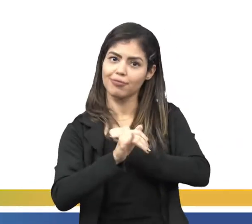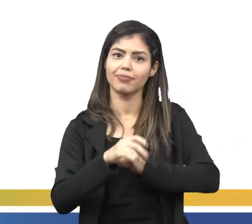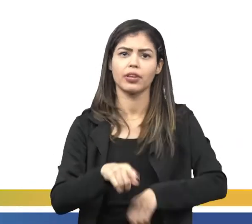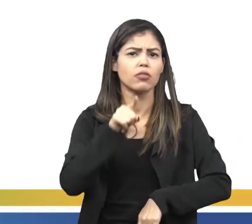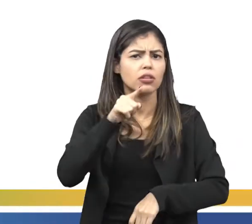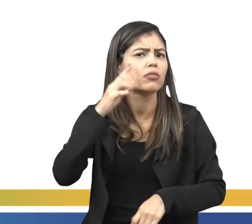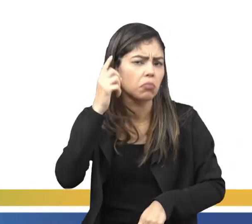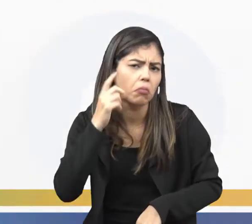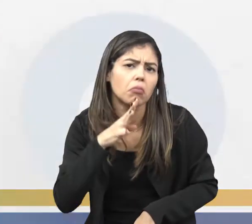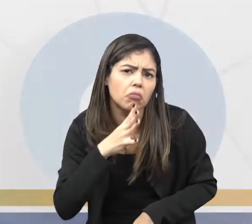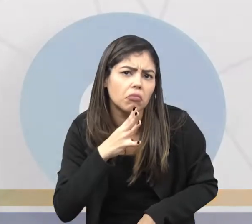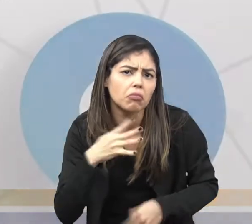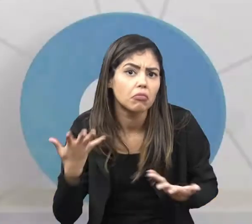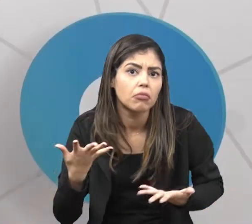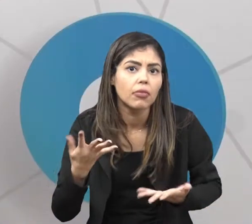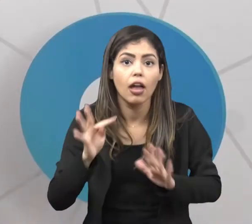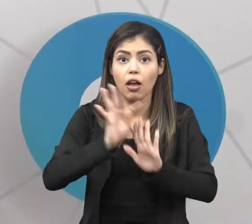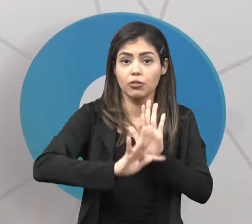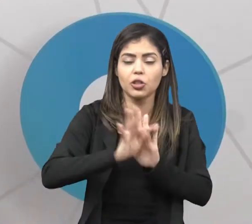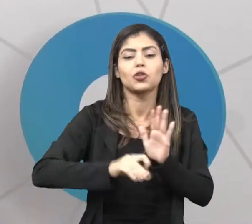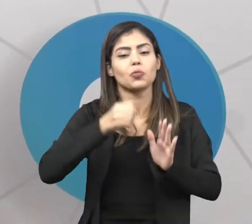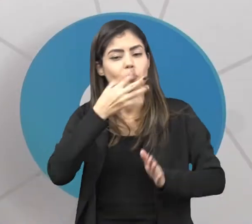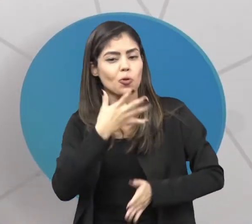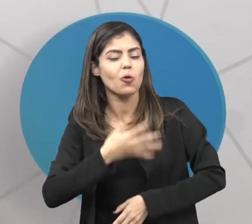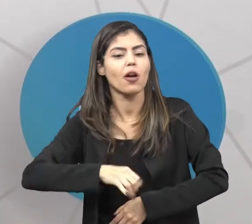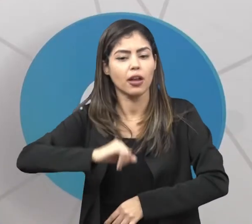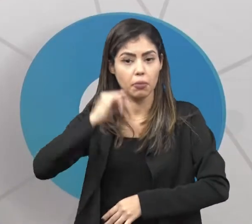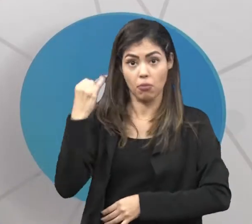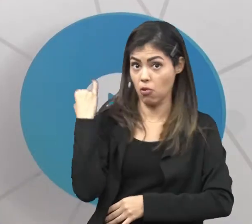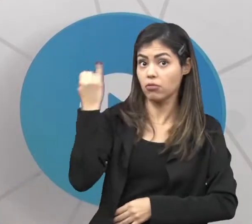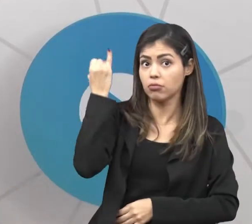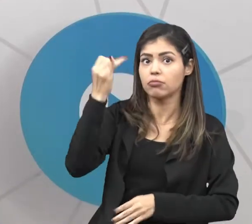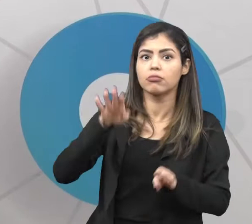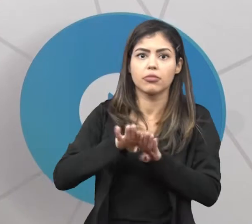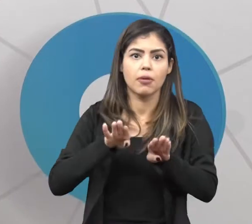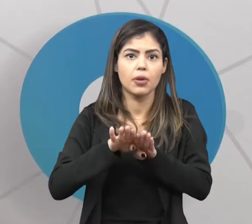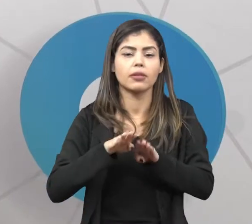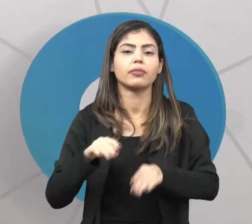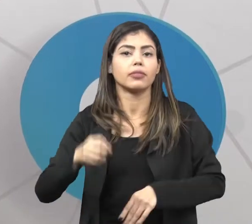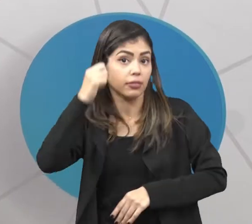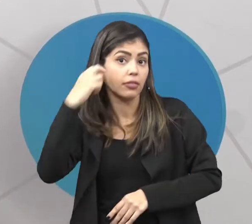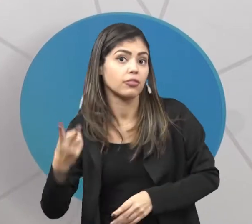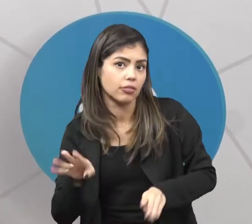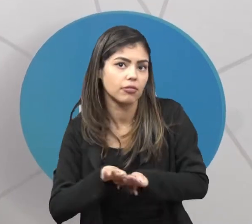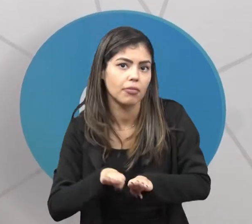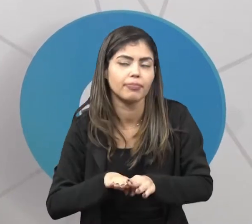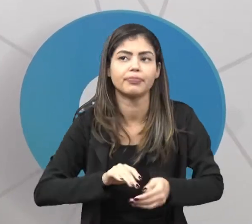falar? Crônica é um texto muito bacana, muito interessante e muito inteligente.